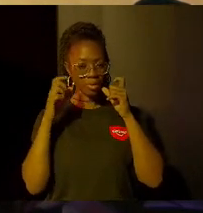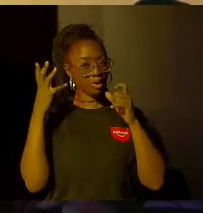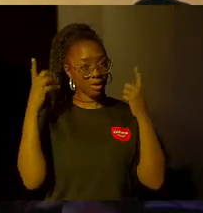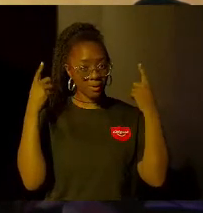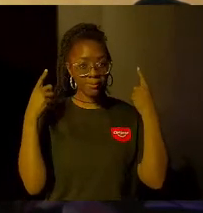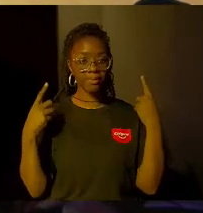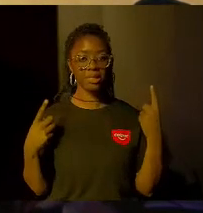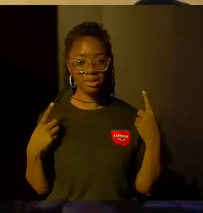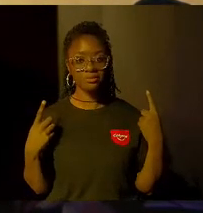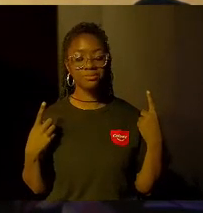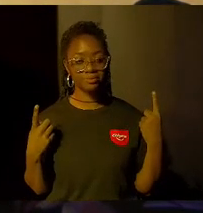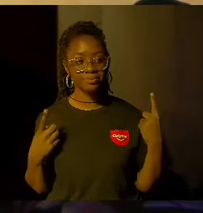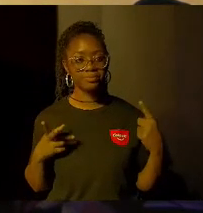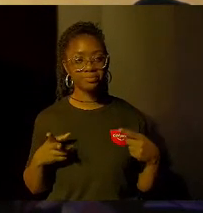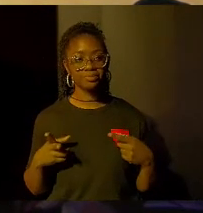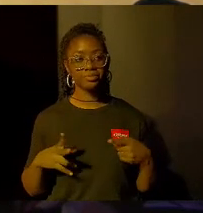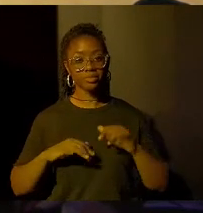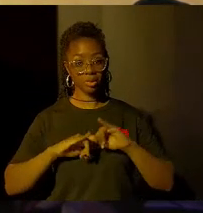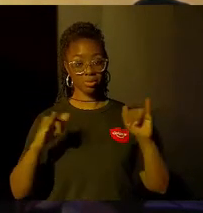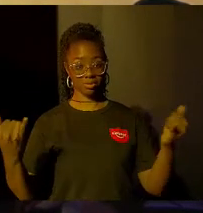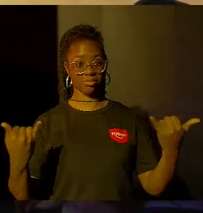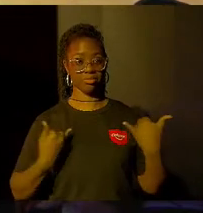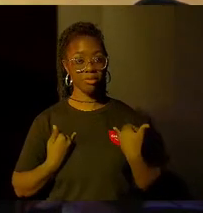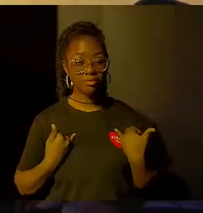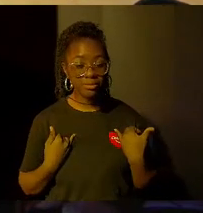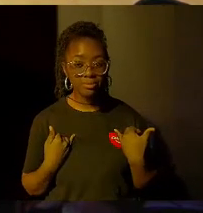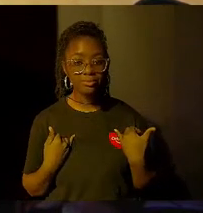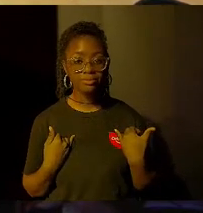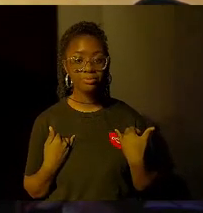porque a sociedade sempre faz questão de me avisar preta